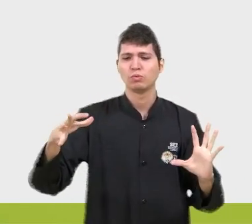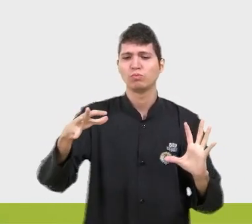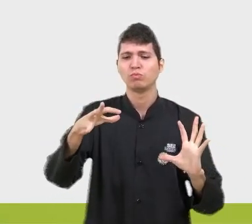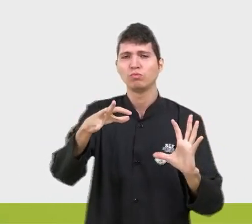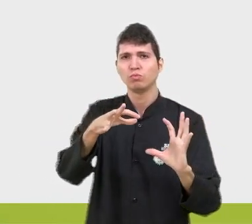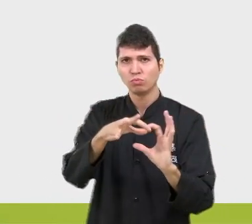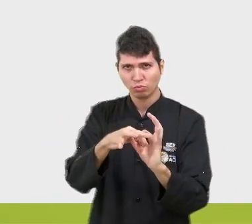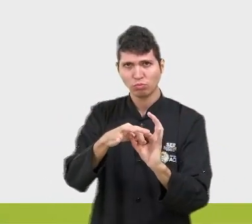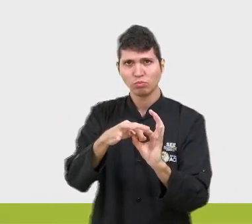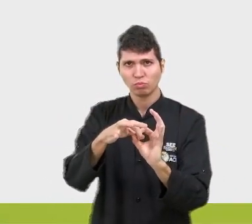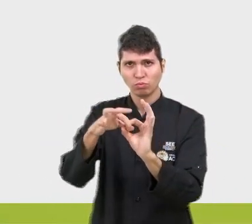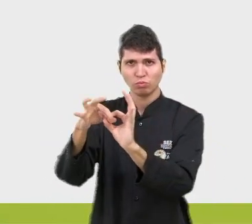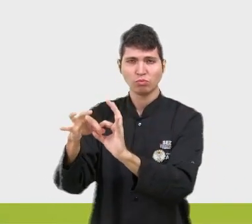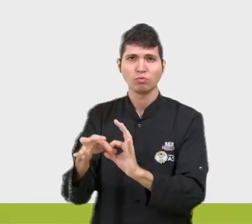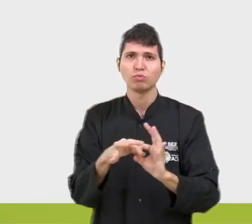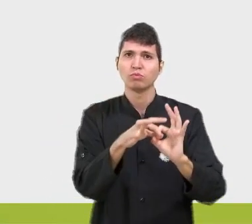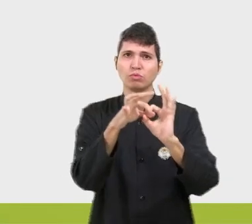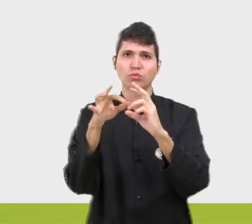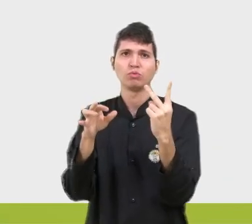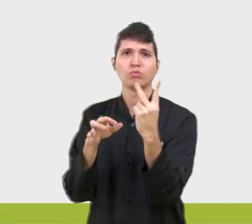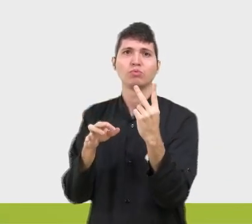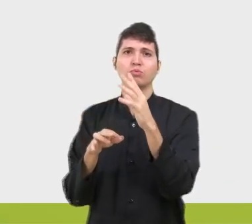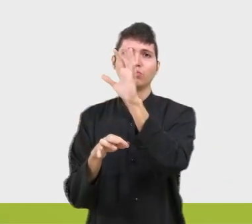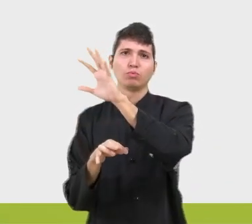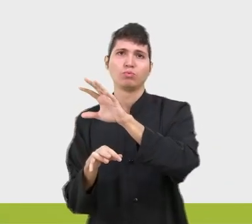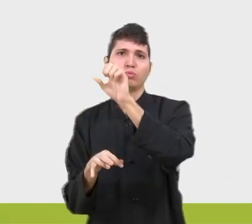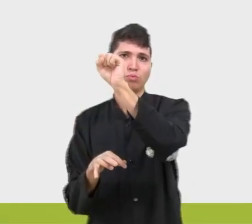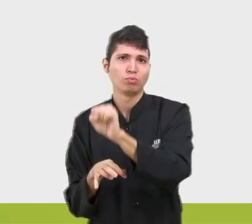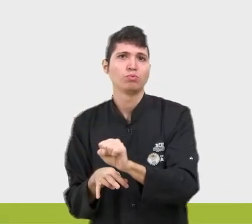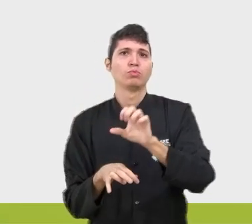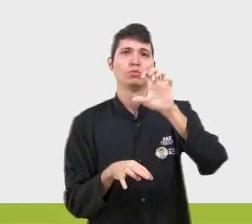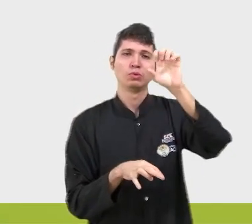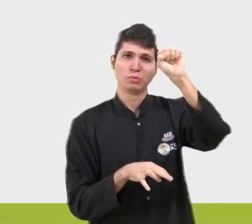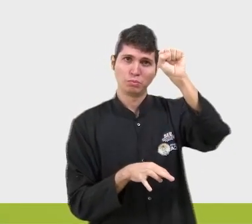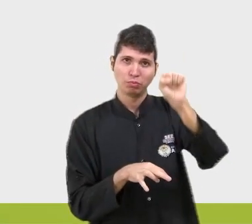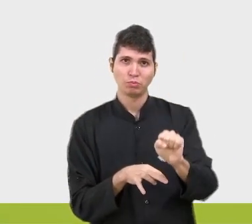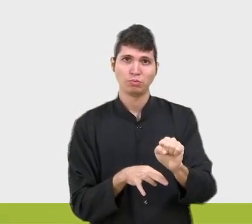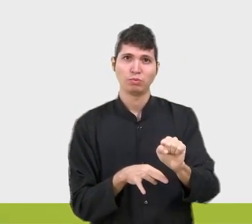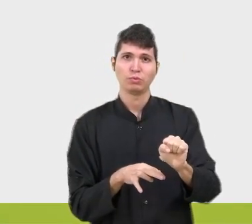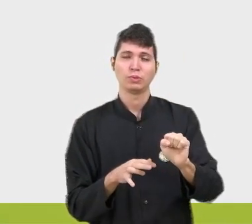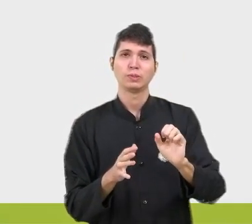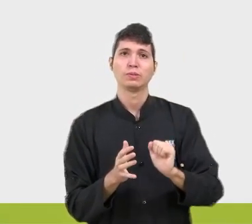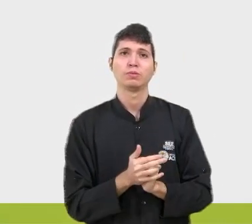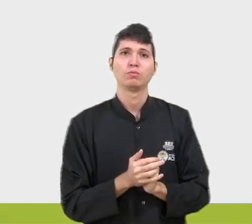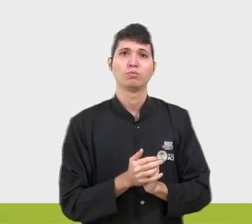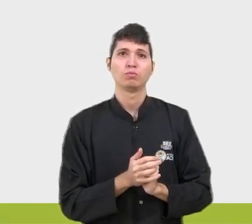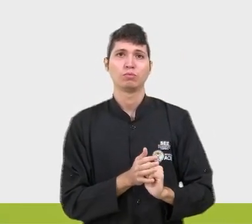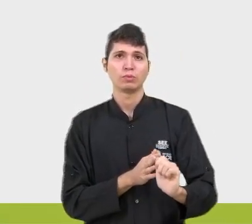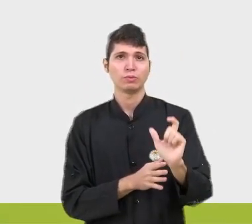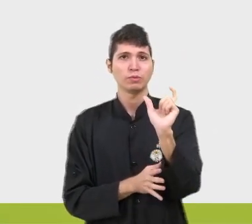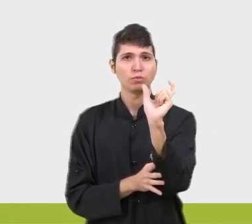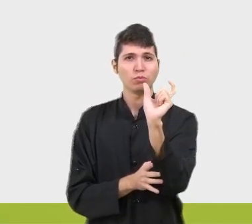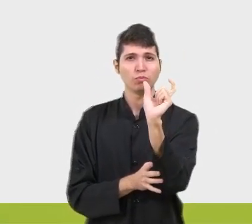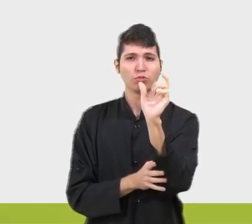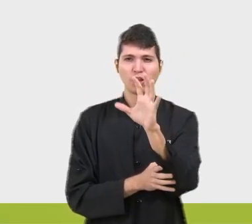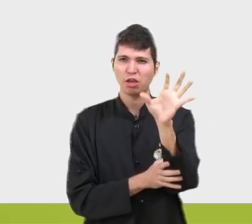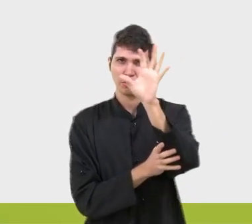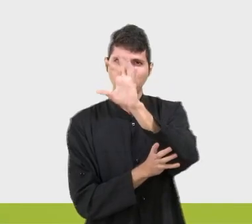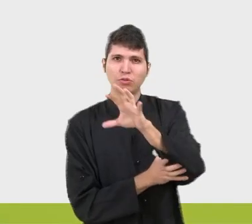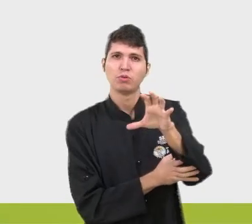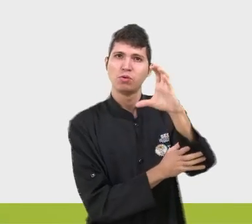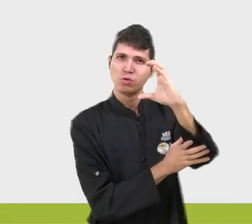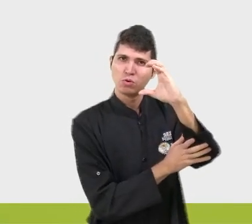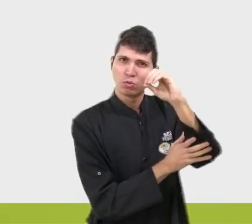o sul e o sudeste do Brasil, que no caso aqui é chamado de região concentrada. Tá? Então, para